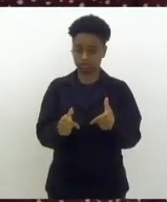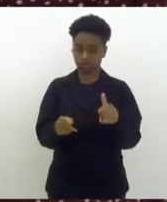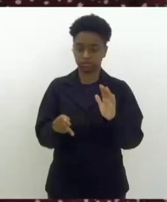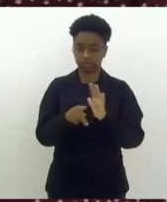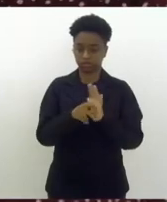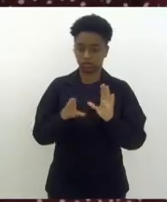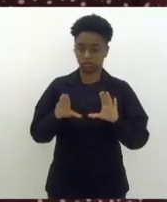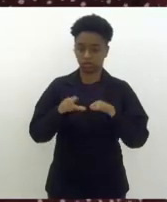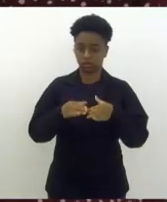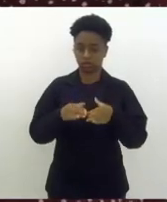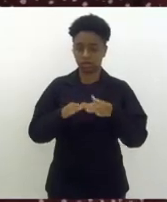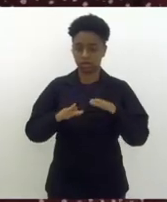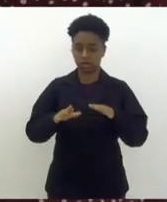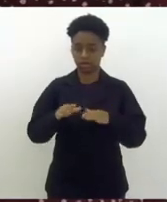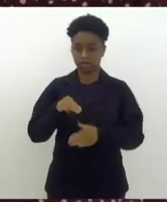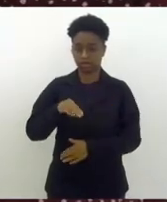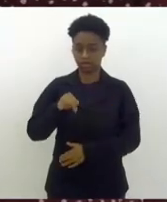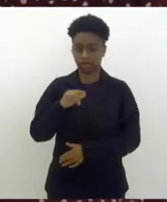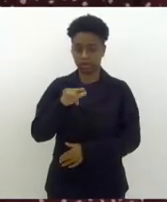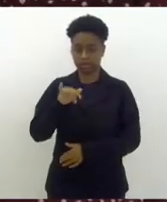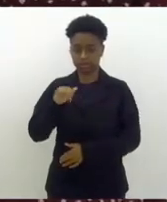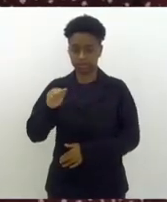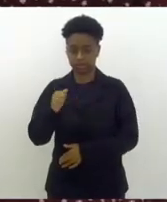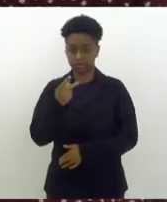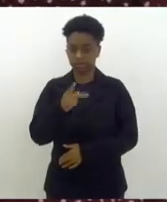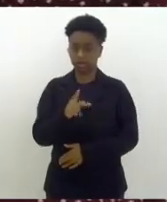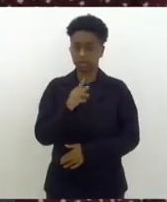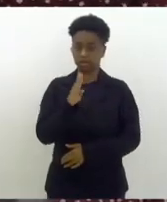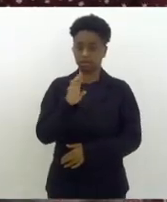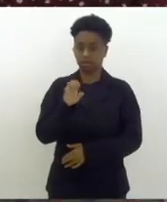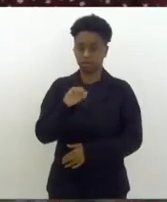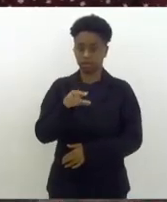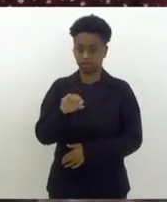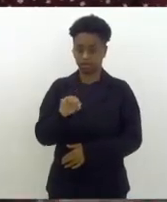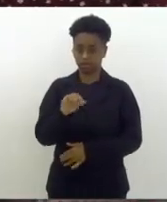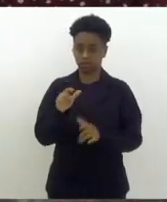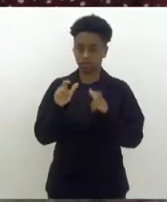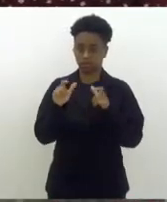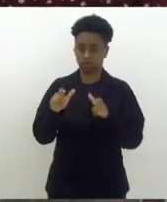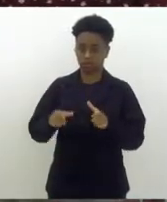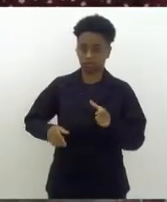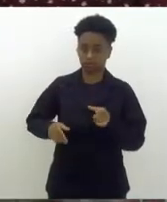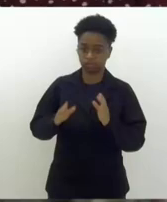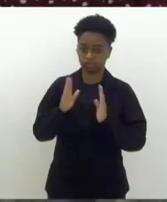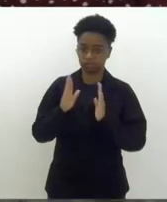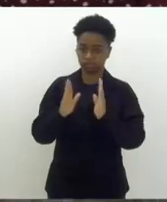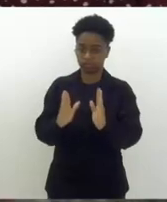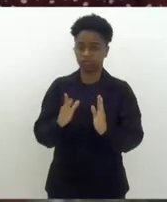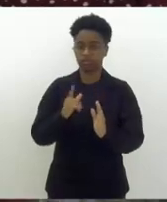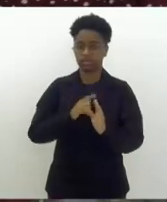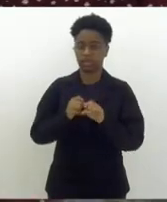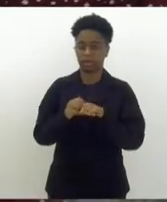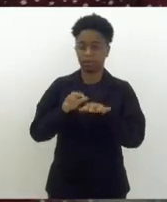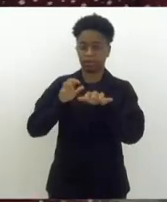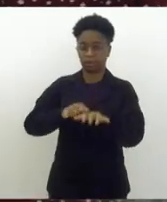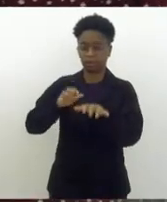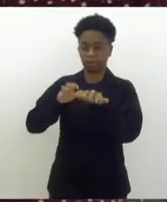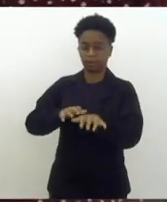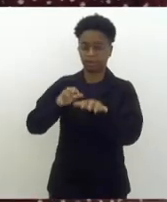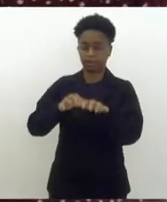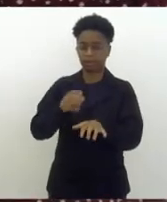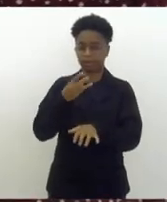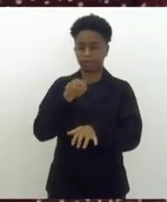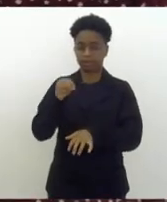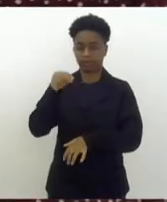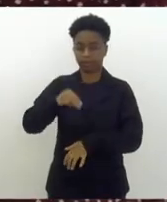milicianos do Senhor Breno Carnevalli na Avenida beira-mar causando O engarrafamento de alguns quilômetros de mais de meia hora